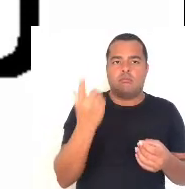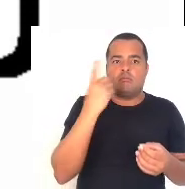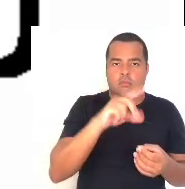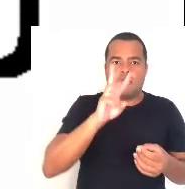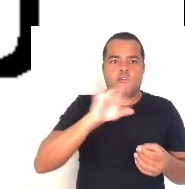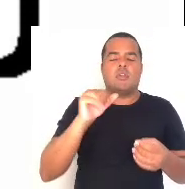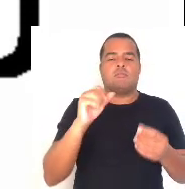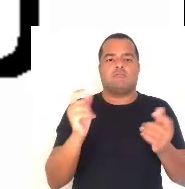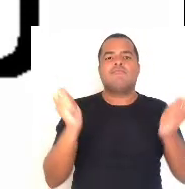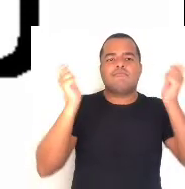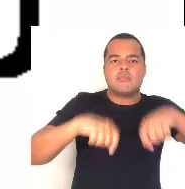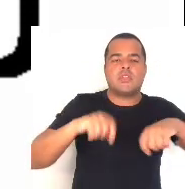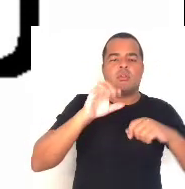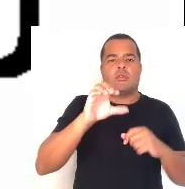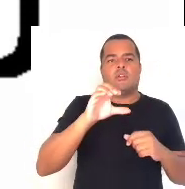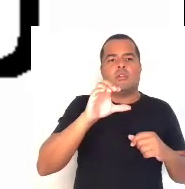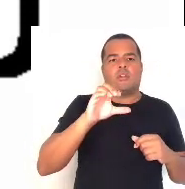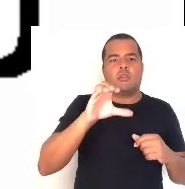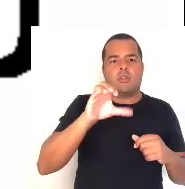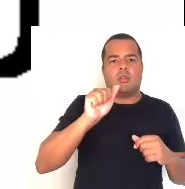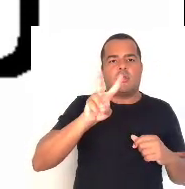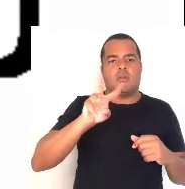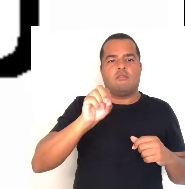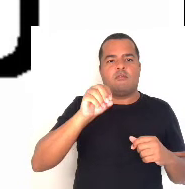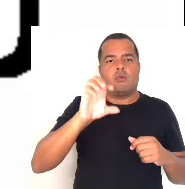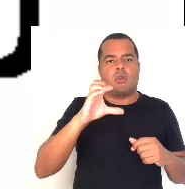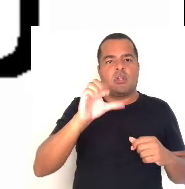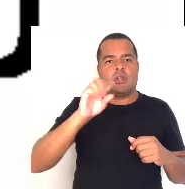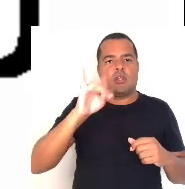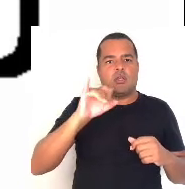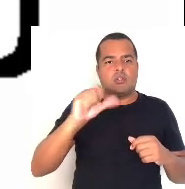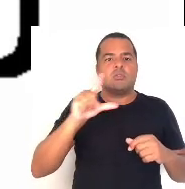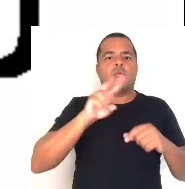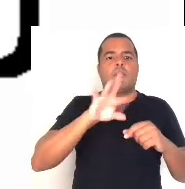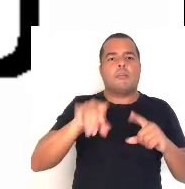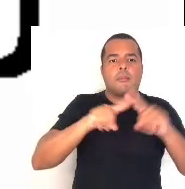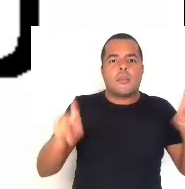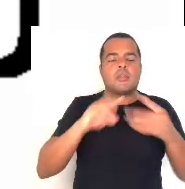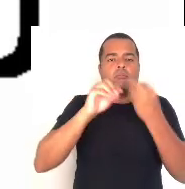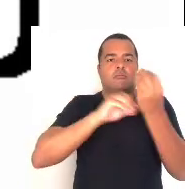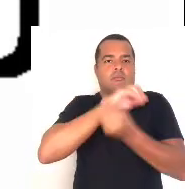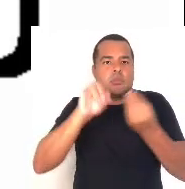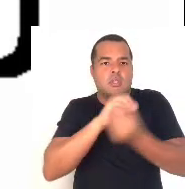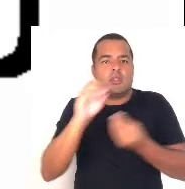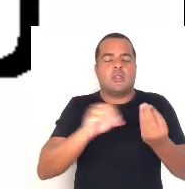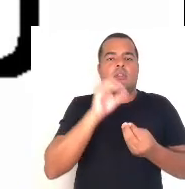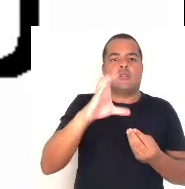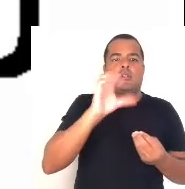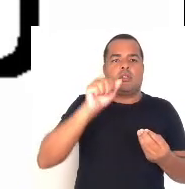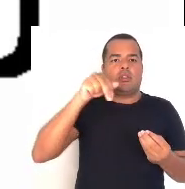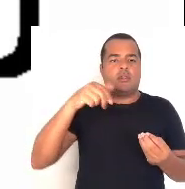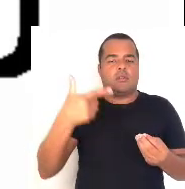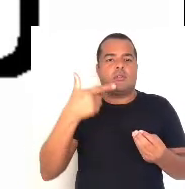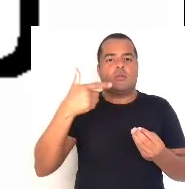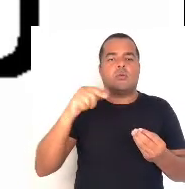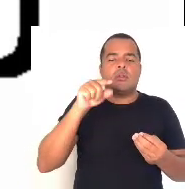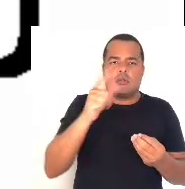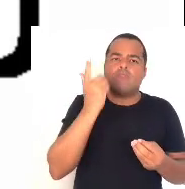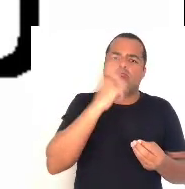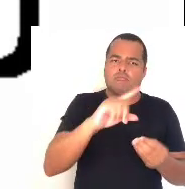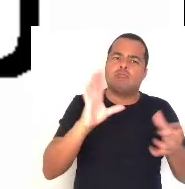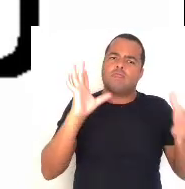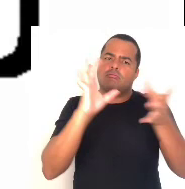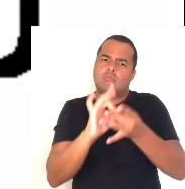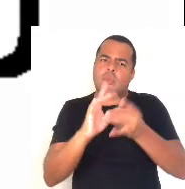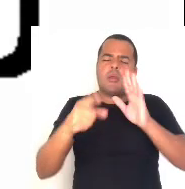SN1, porque aí você tem uma estabilidade desse carbocátion. Agora, se por exemplo a reação ela for via SN2, você vai ter